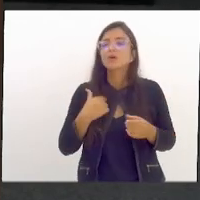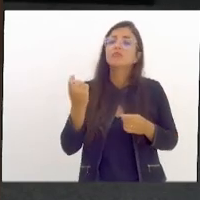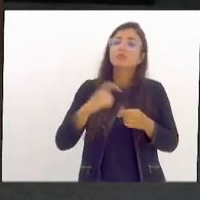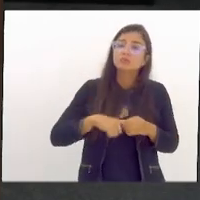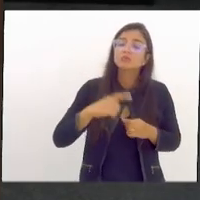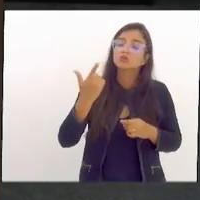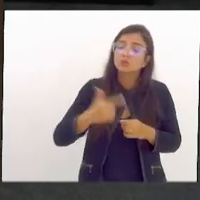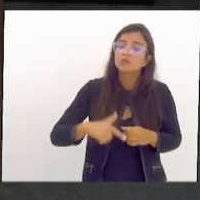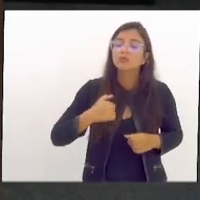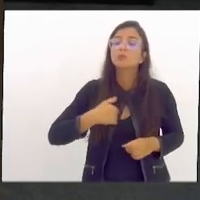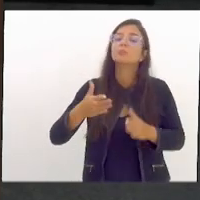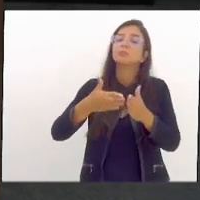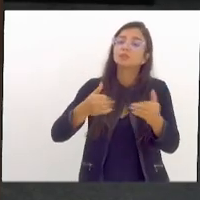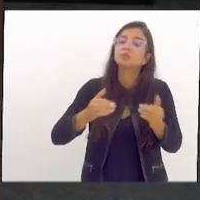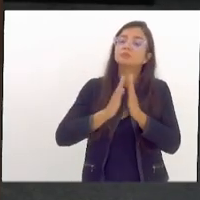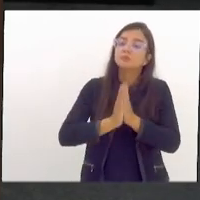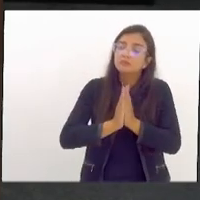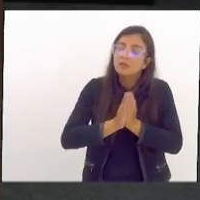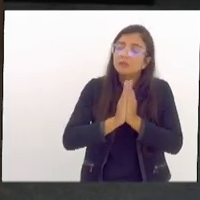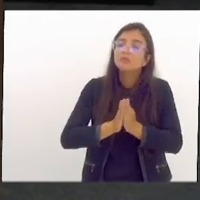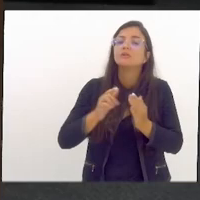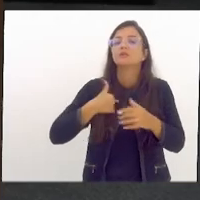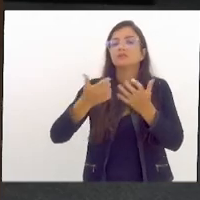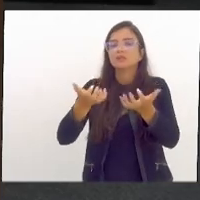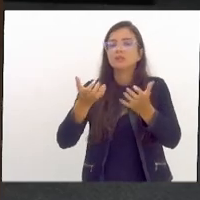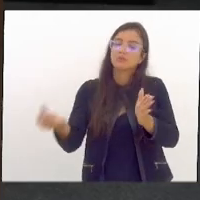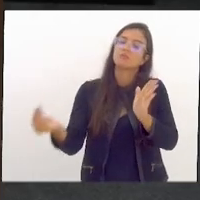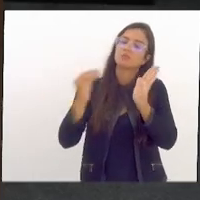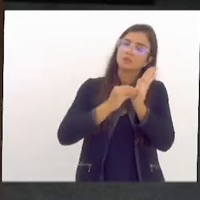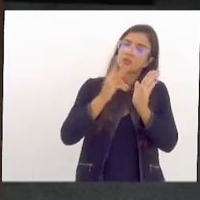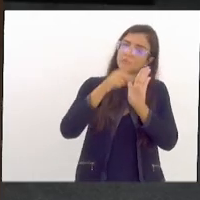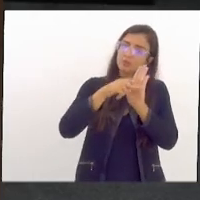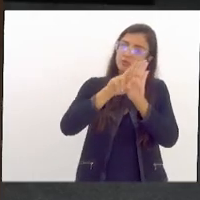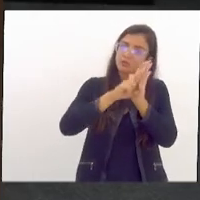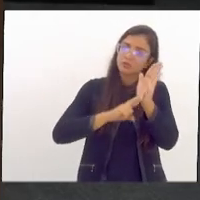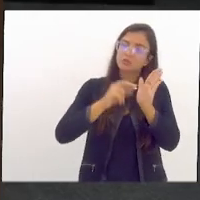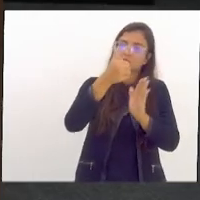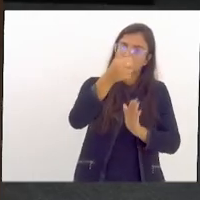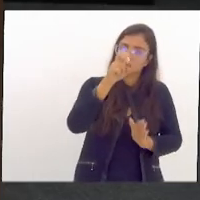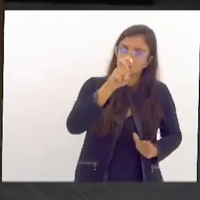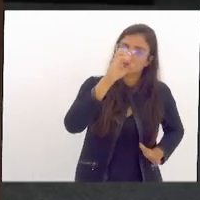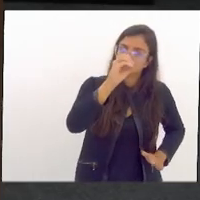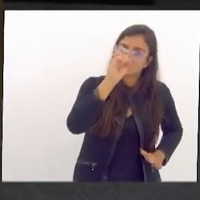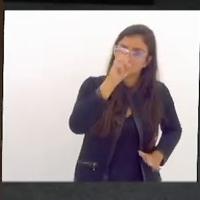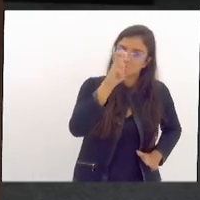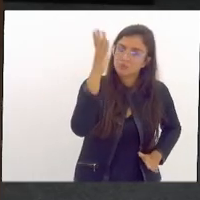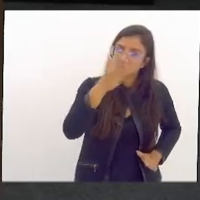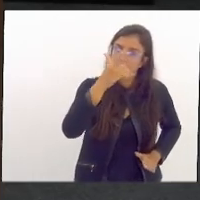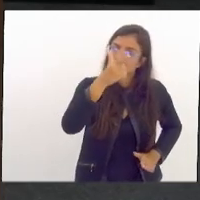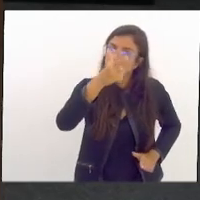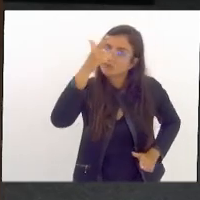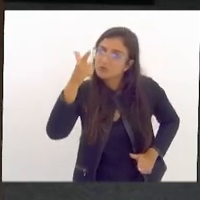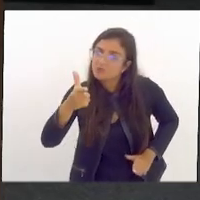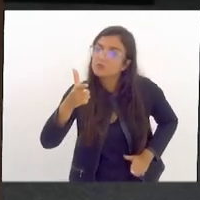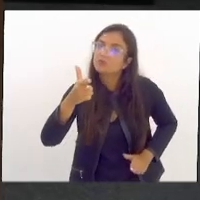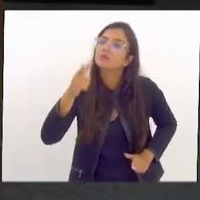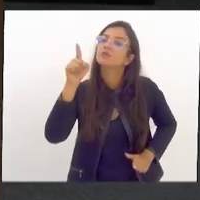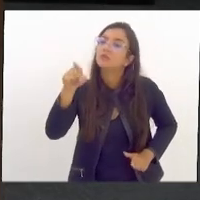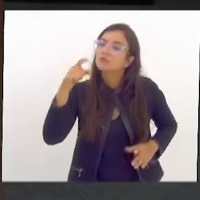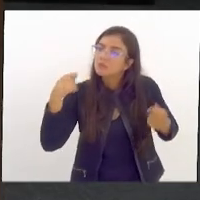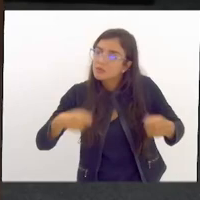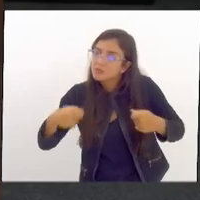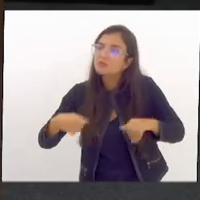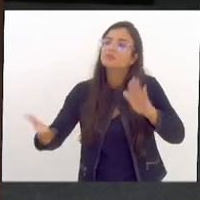aqui a fazer esta solicitação para que o projeto de resolução 1505 de 2022 entre